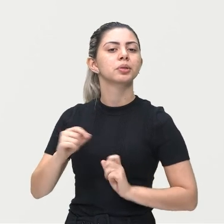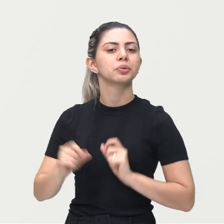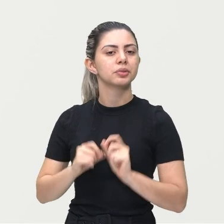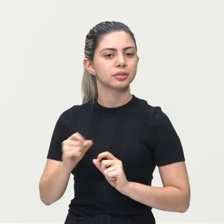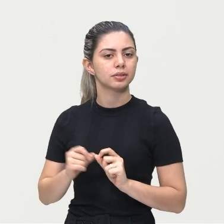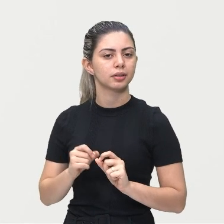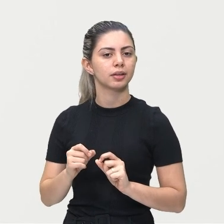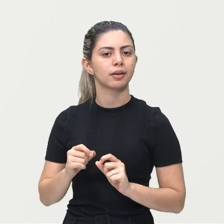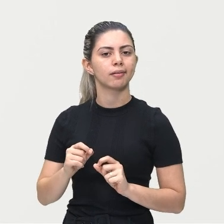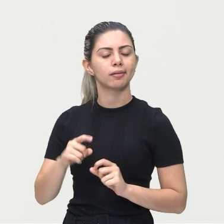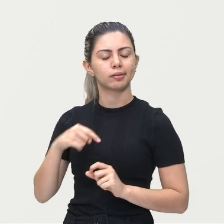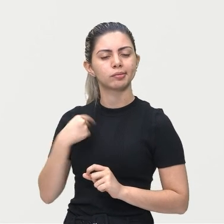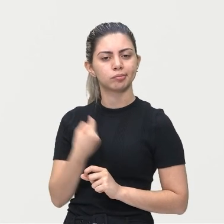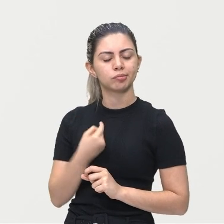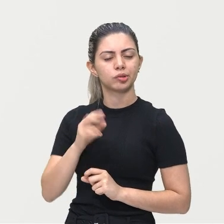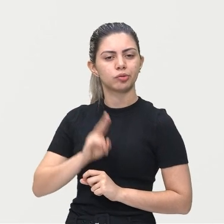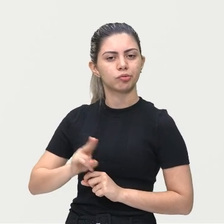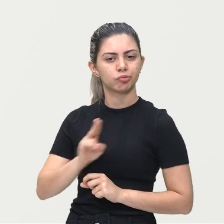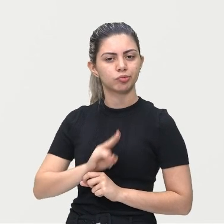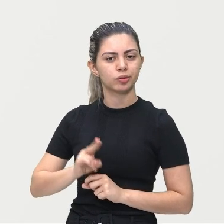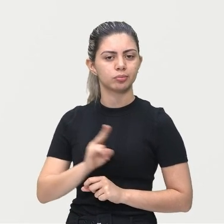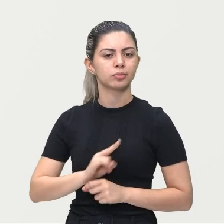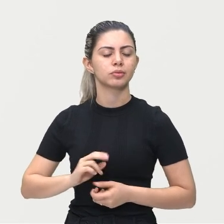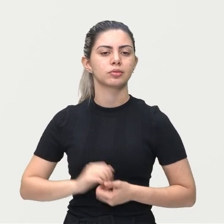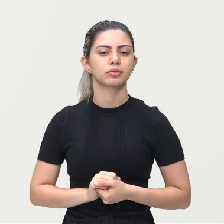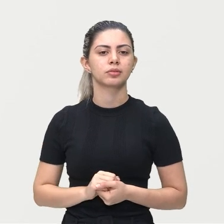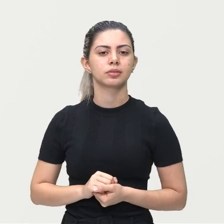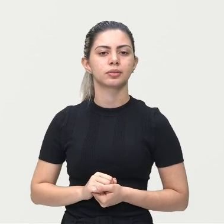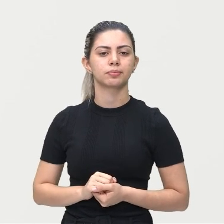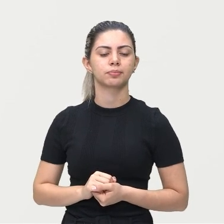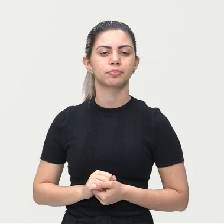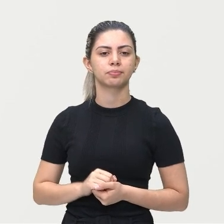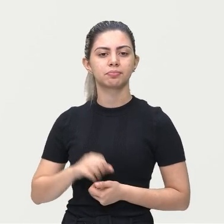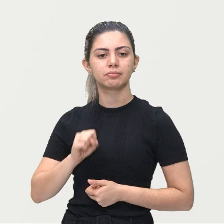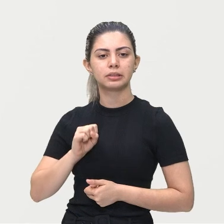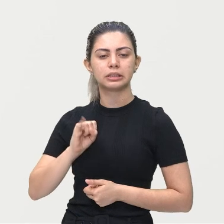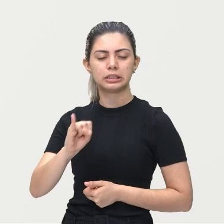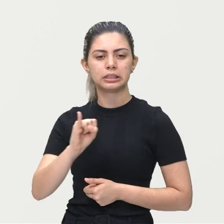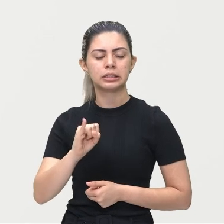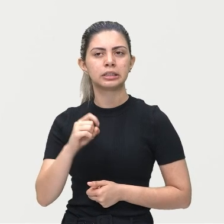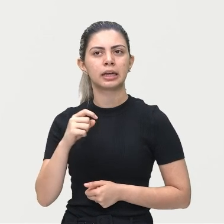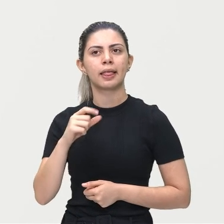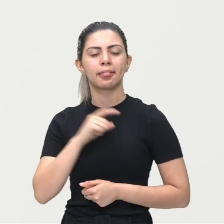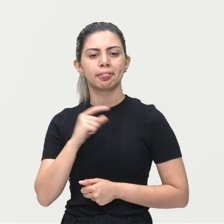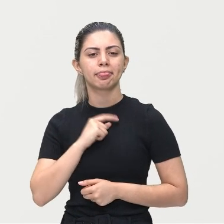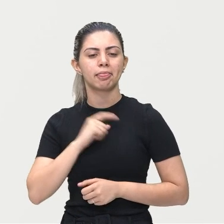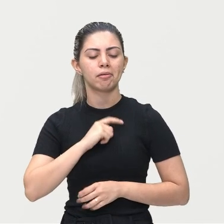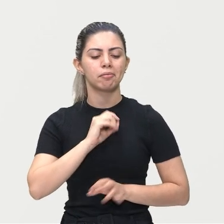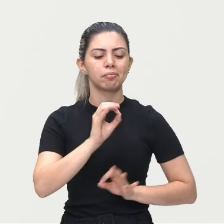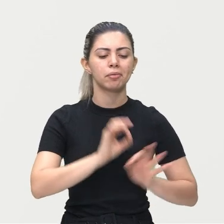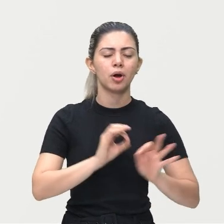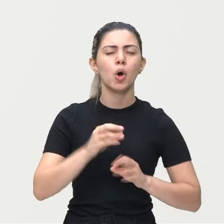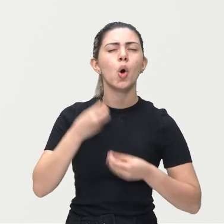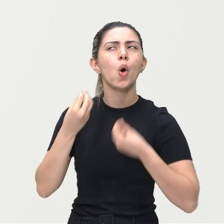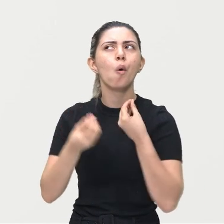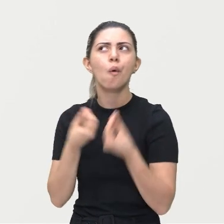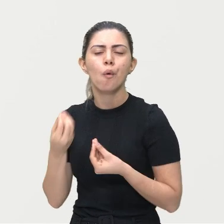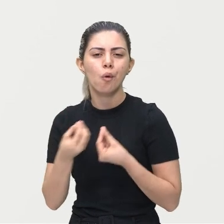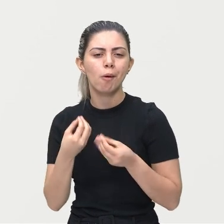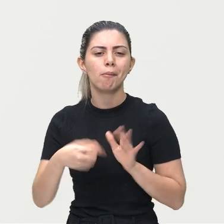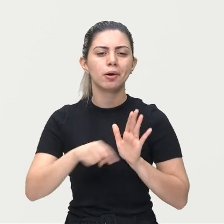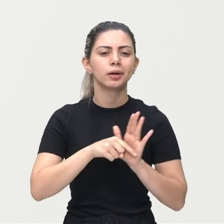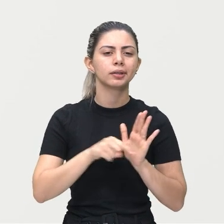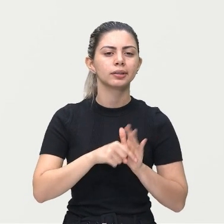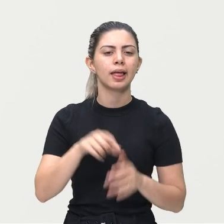forma análoga, né? Se eu realizava, né, a estrutura, como estruturar, como arrumar para fazer. Então eu